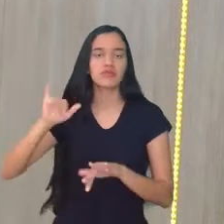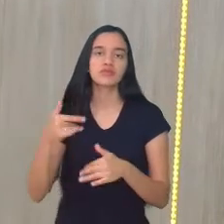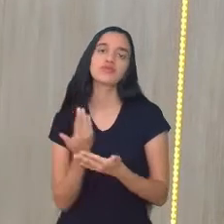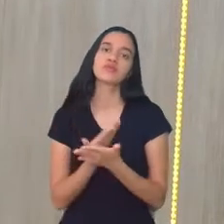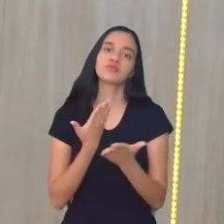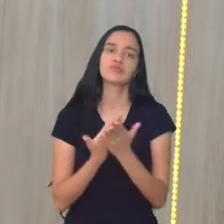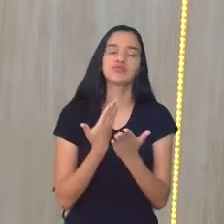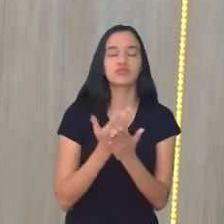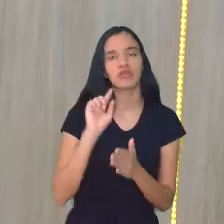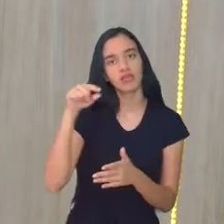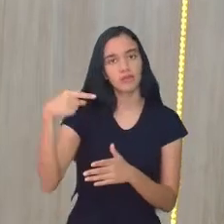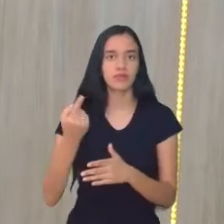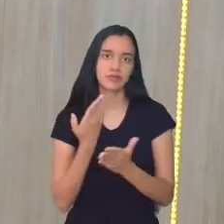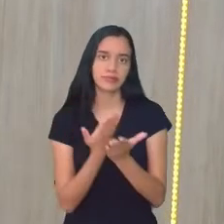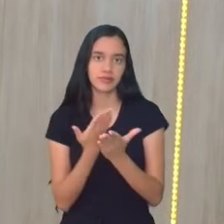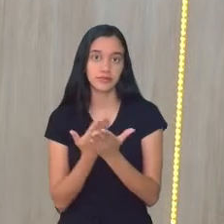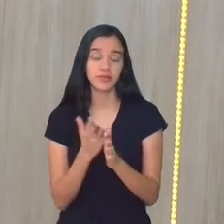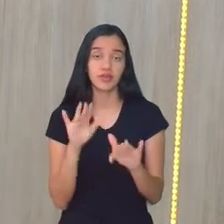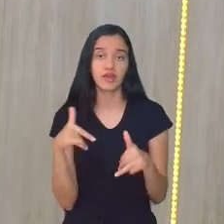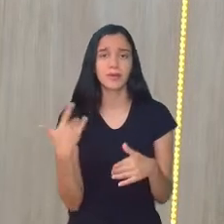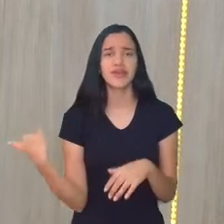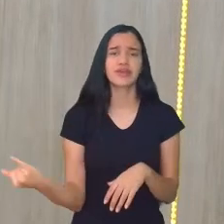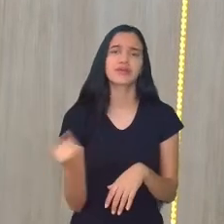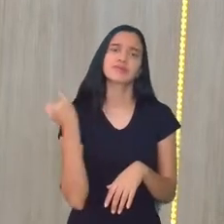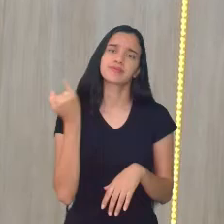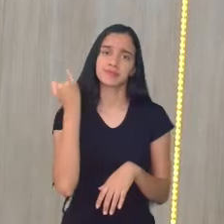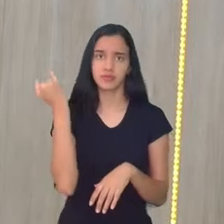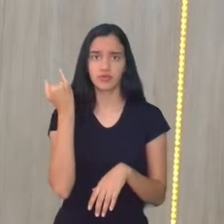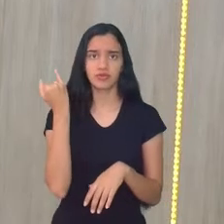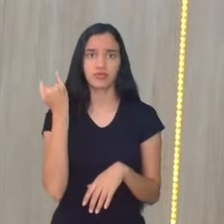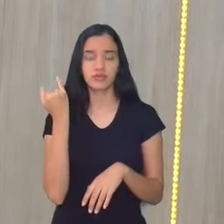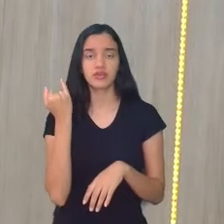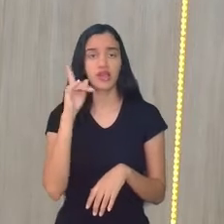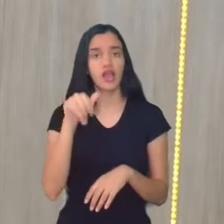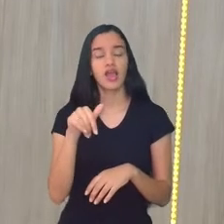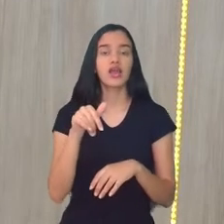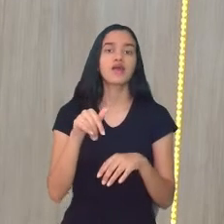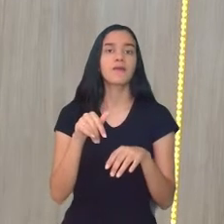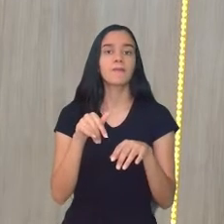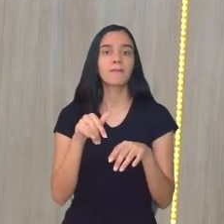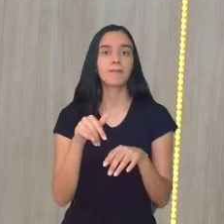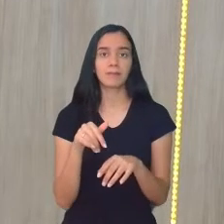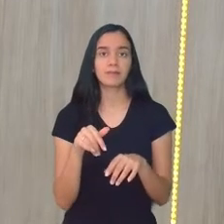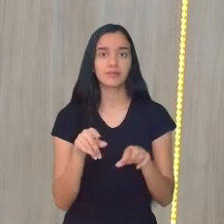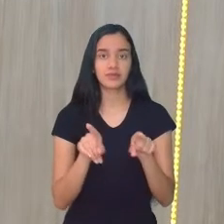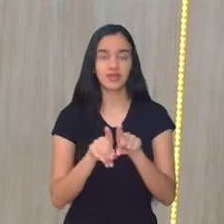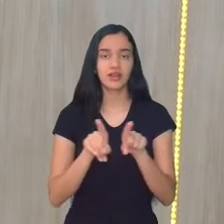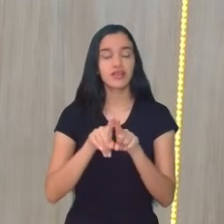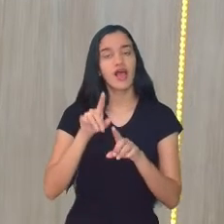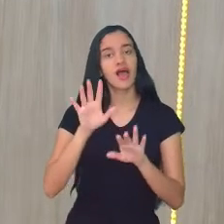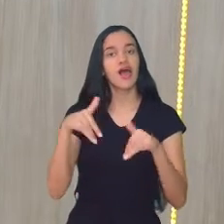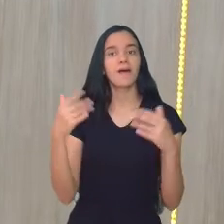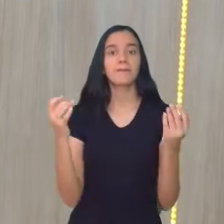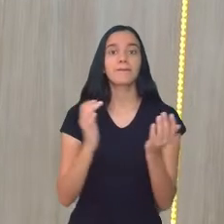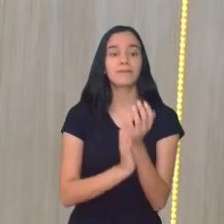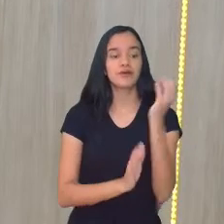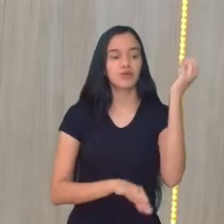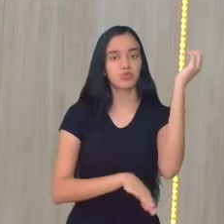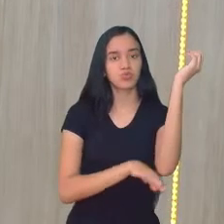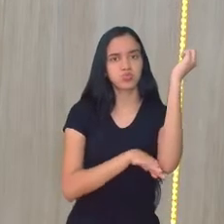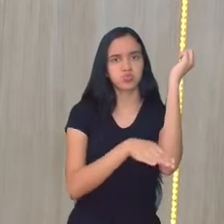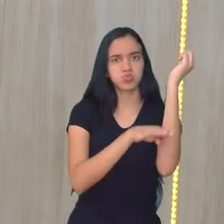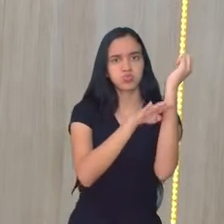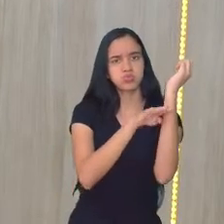próxima aula. Por que é tão importante essa questão da medida de capacidade?